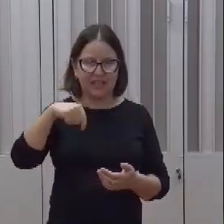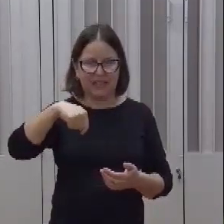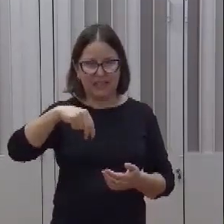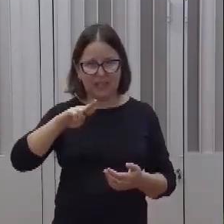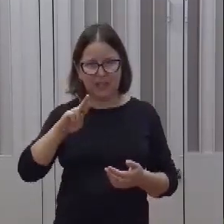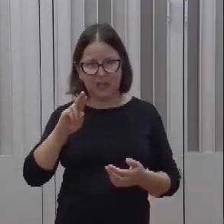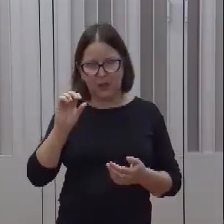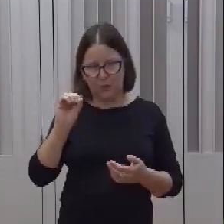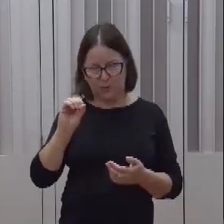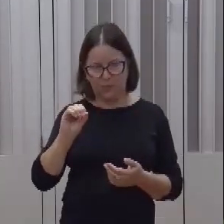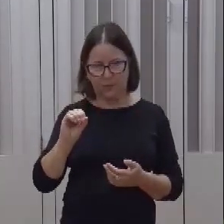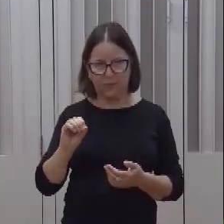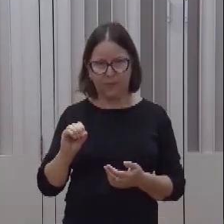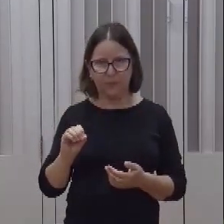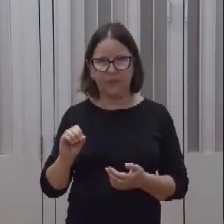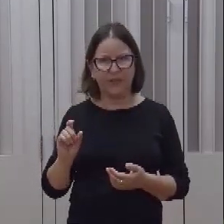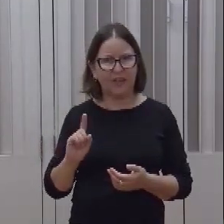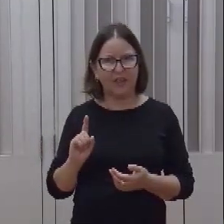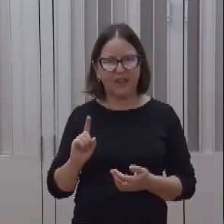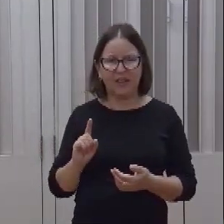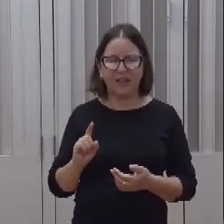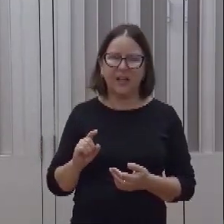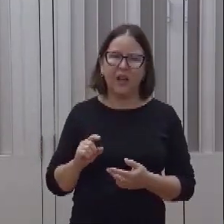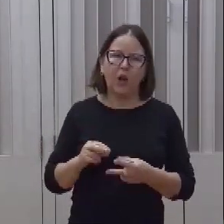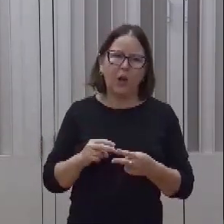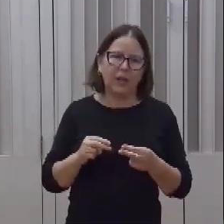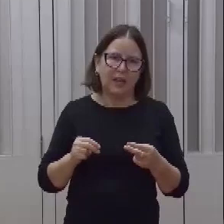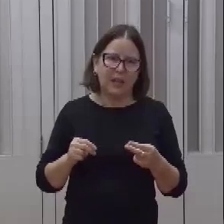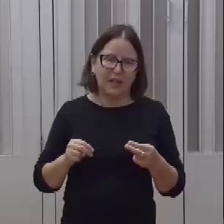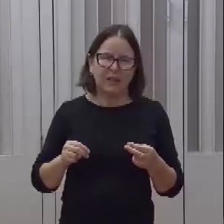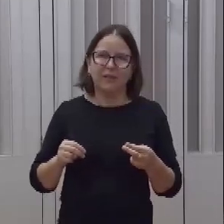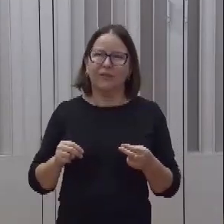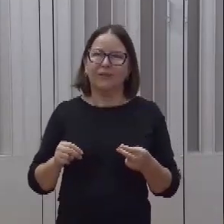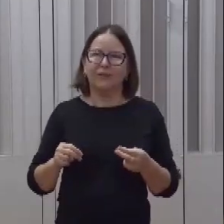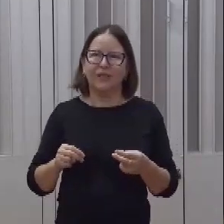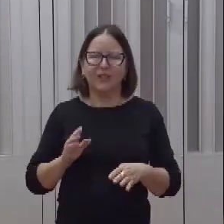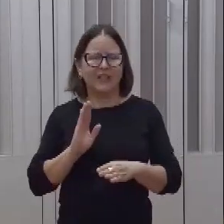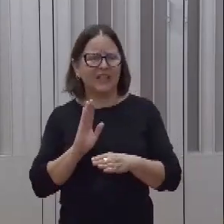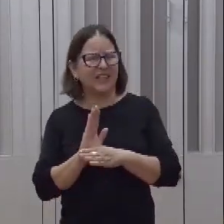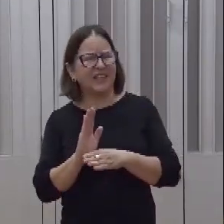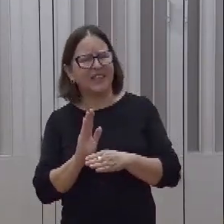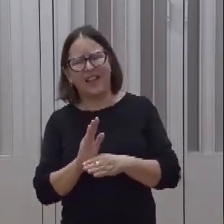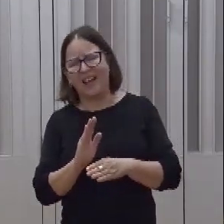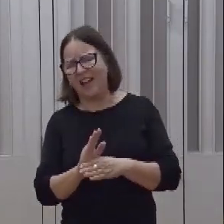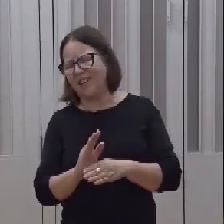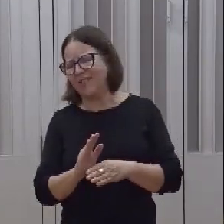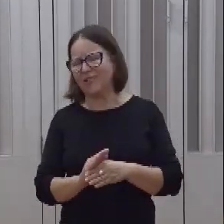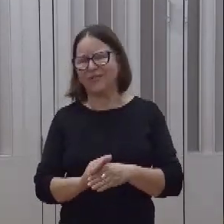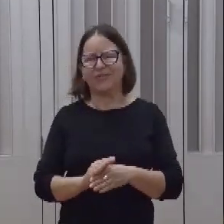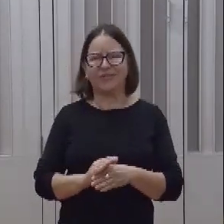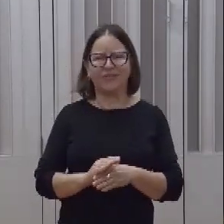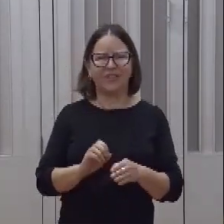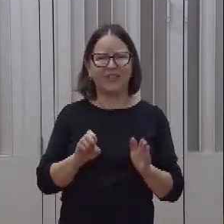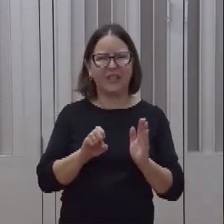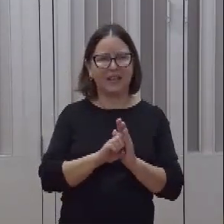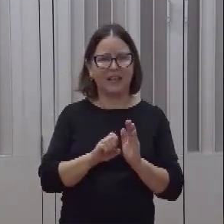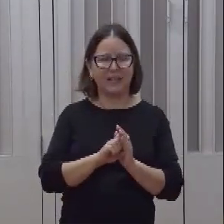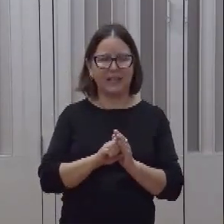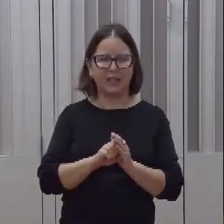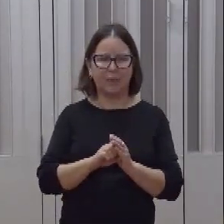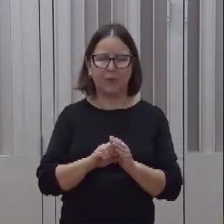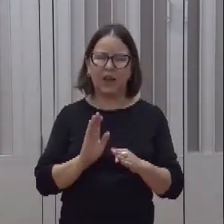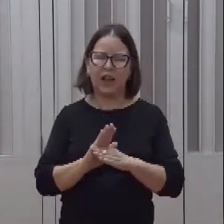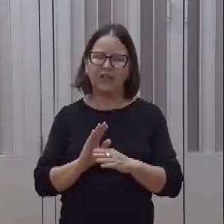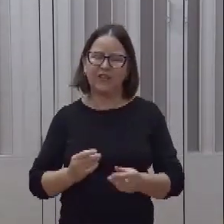é isso, não estou falando dessas fórmulas esdrúxulas da politicagem do mundo, não estou falando disso, não.